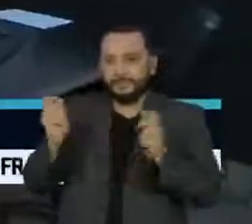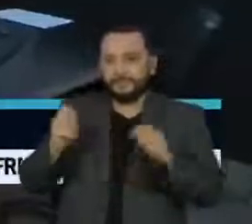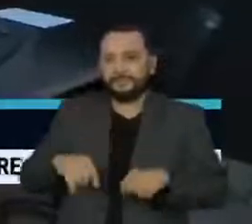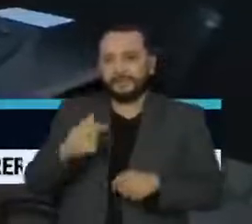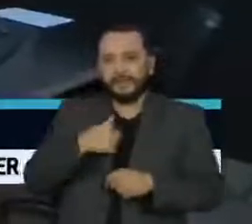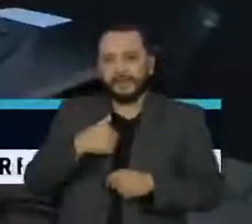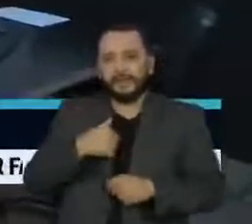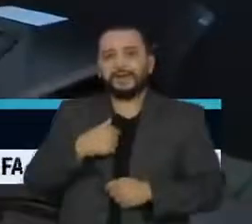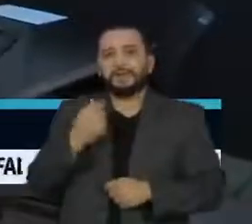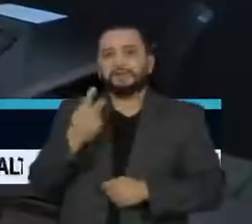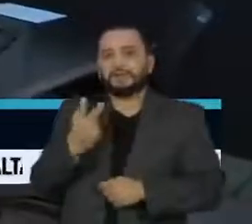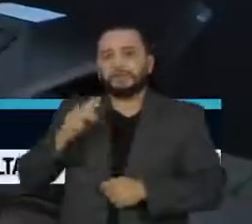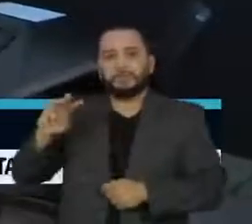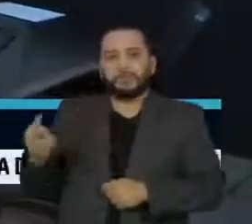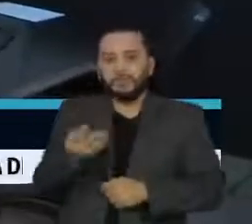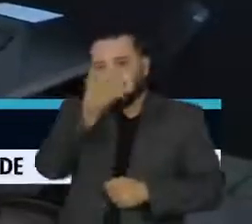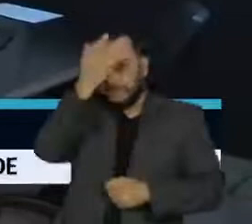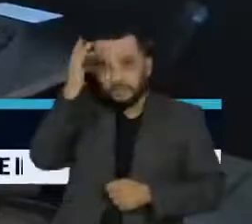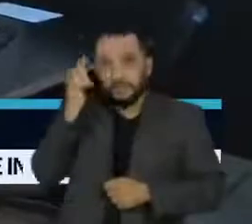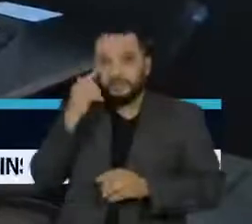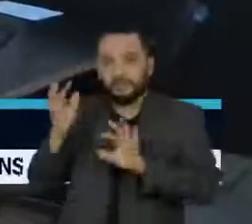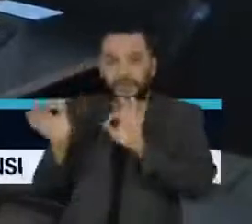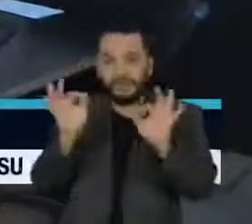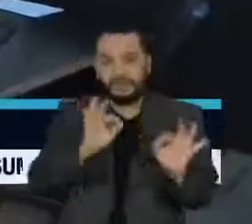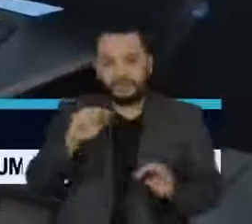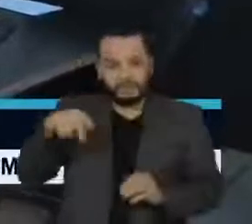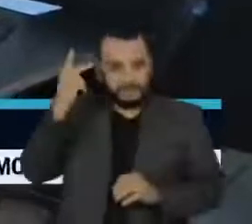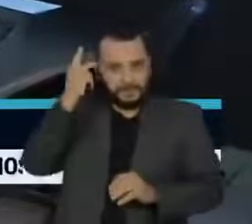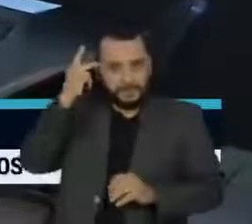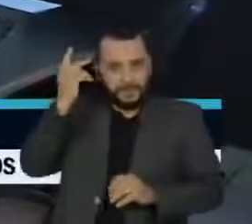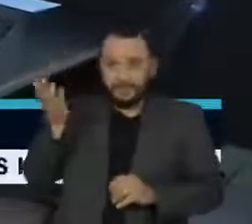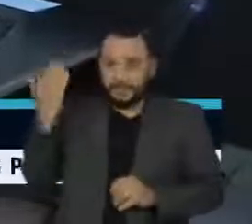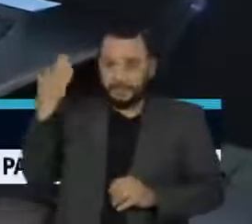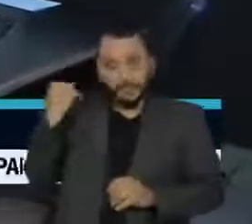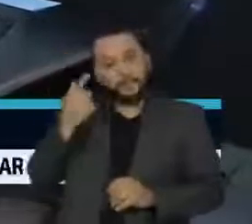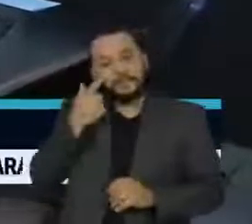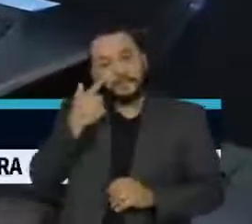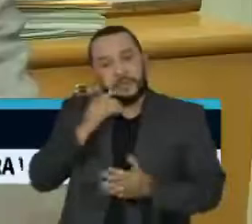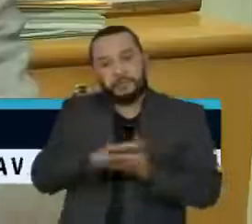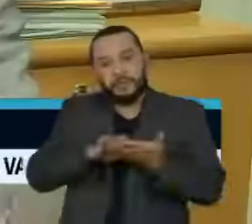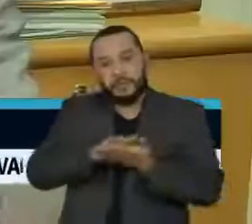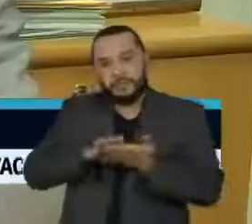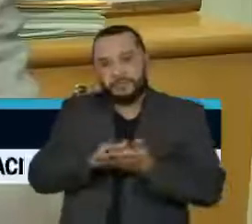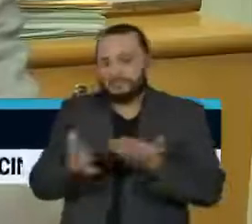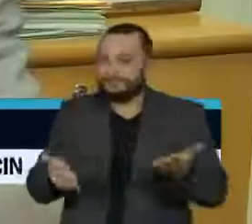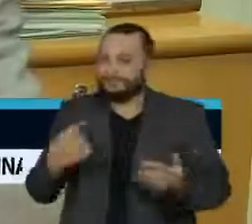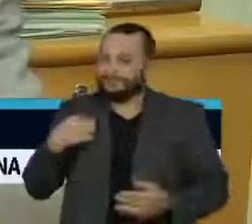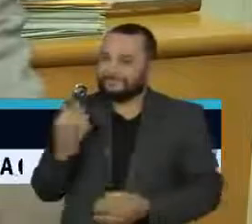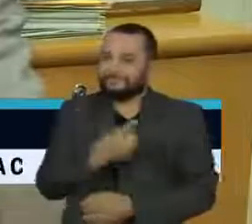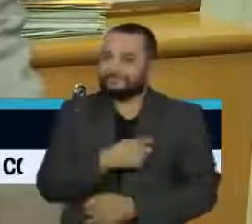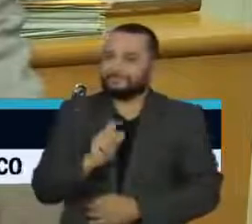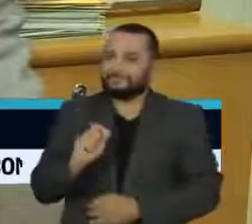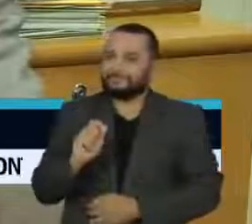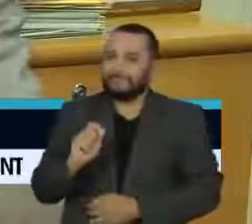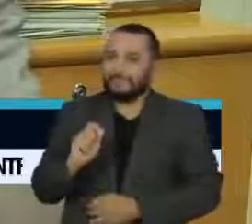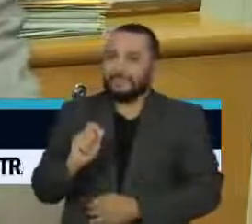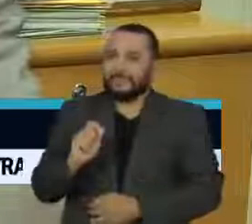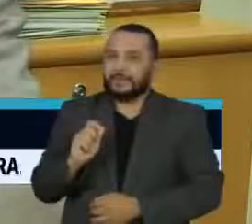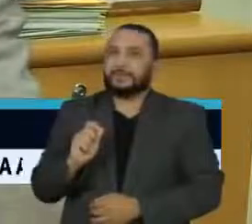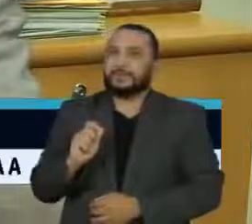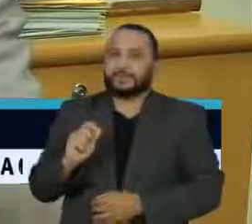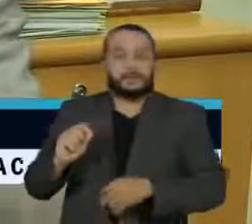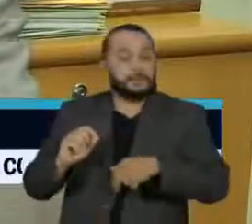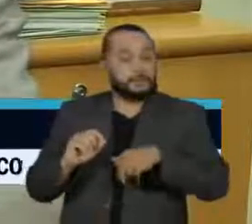vai alcançar mais de 2 milhões de telespectadores da Grande São Paulo que antes não recebiam o sinal. Nós operamos em